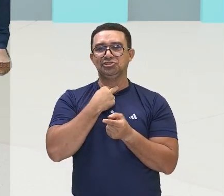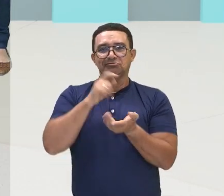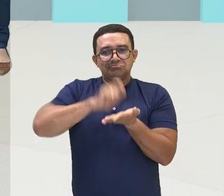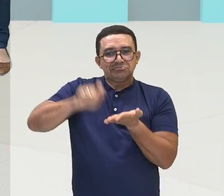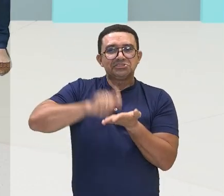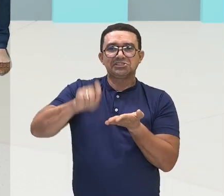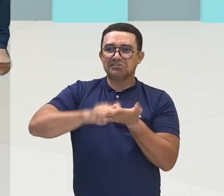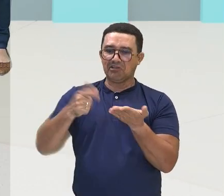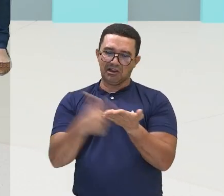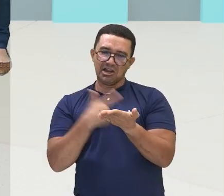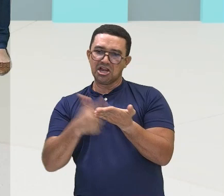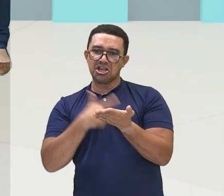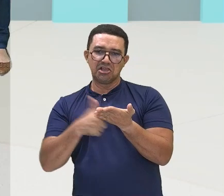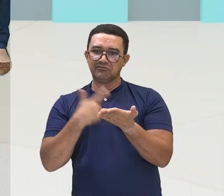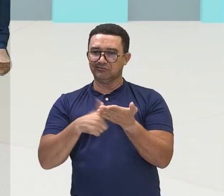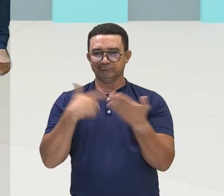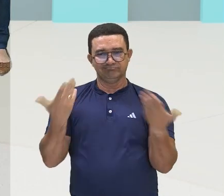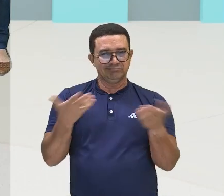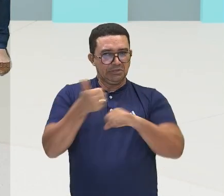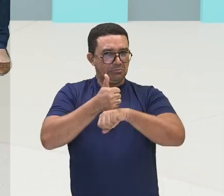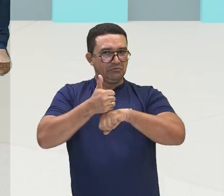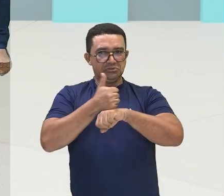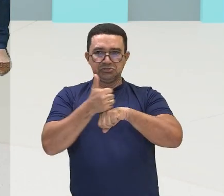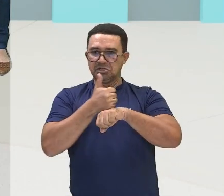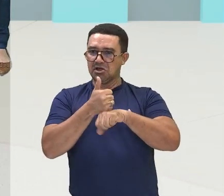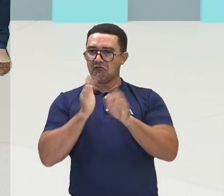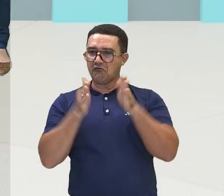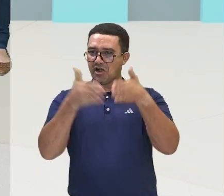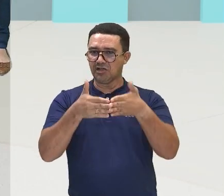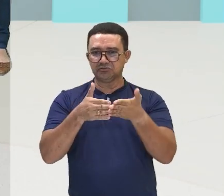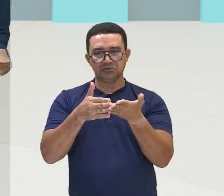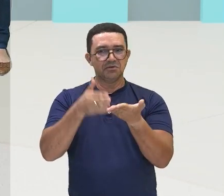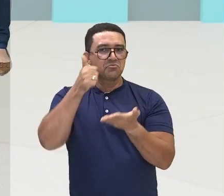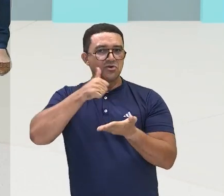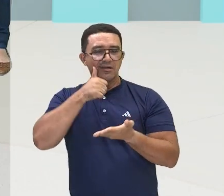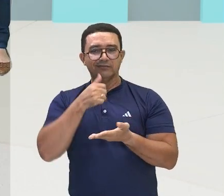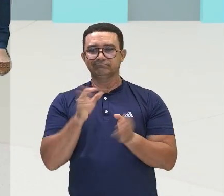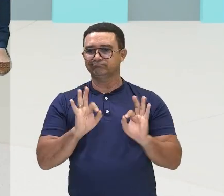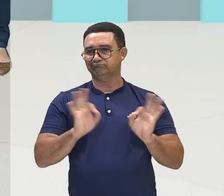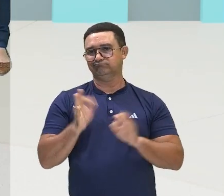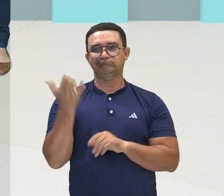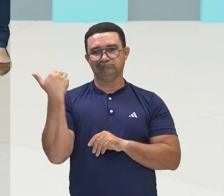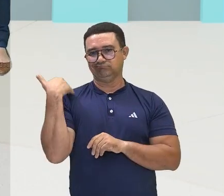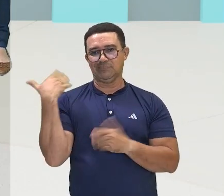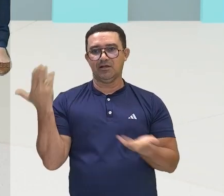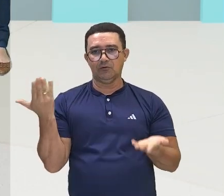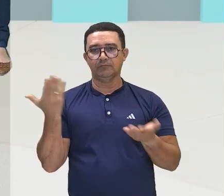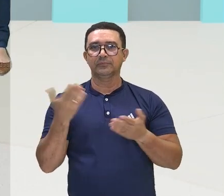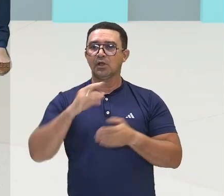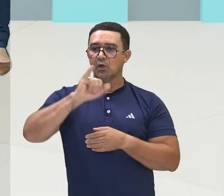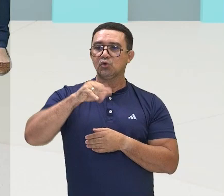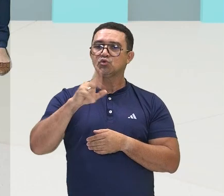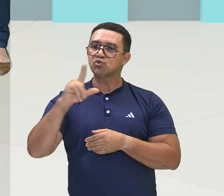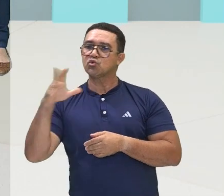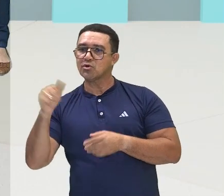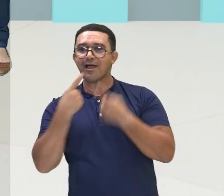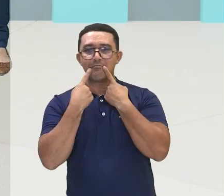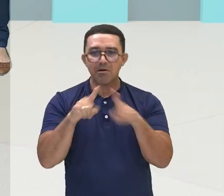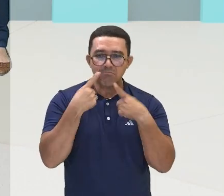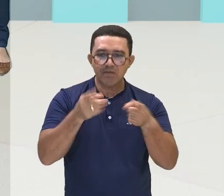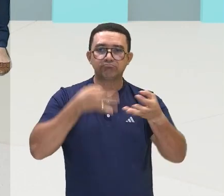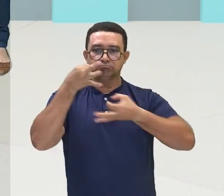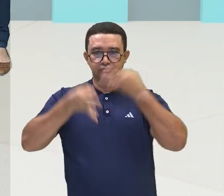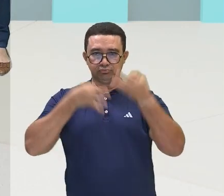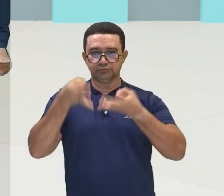Não era, digamos assim, uma profissão para as mulheres. Então, é essa situação aí que a Júlia Lopes vai criticar,